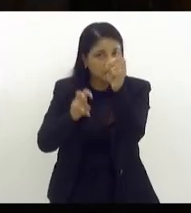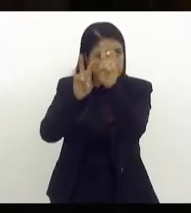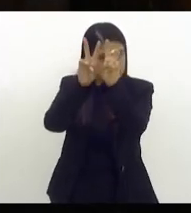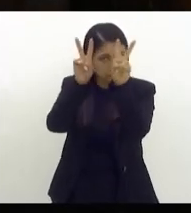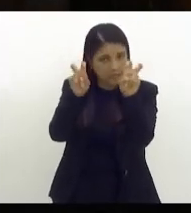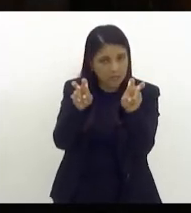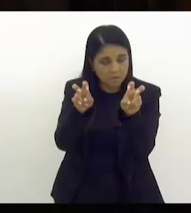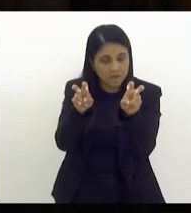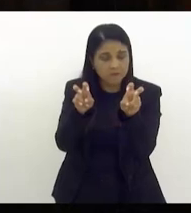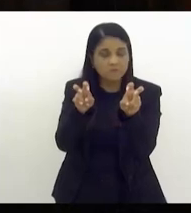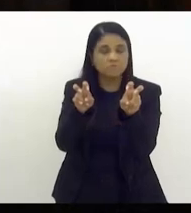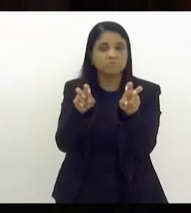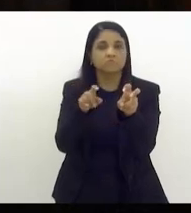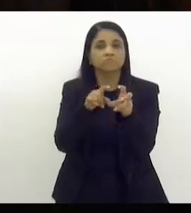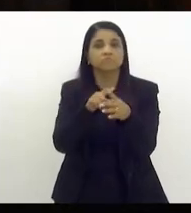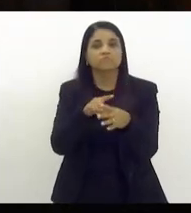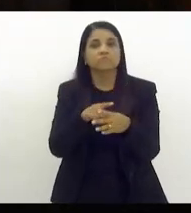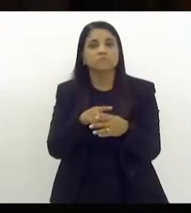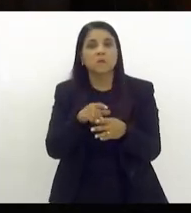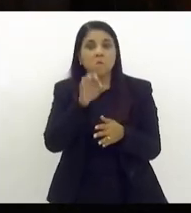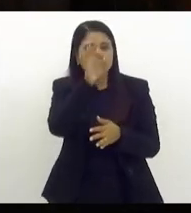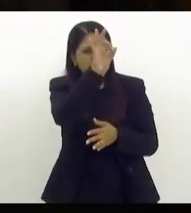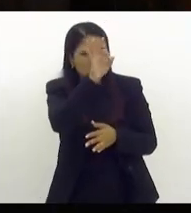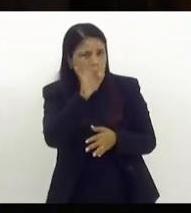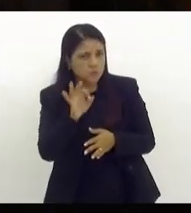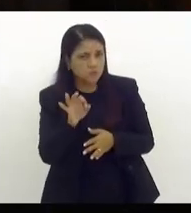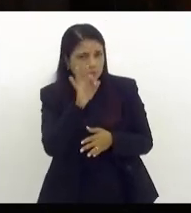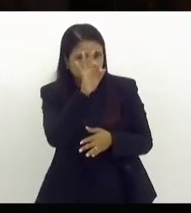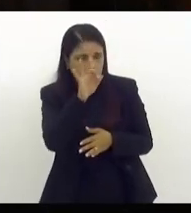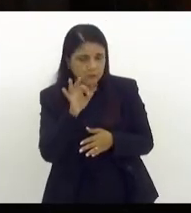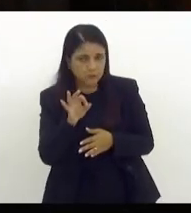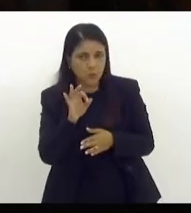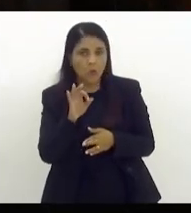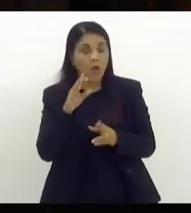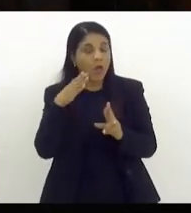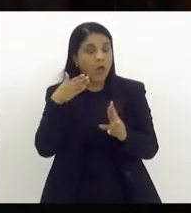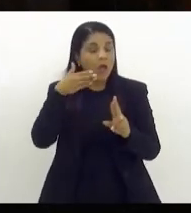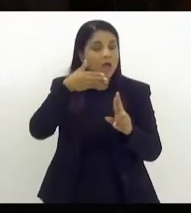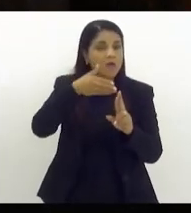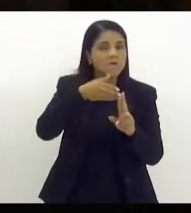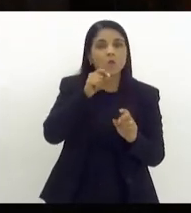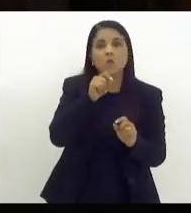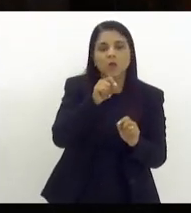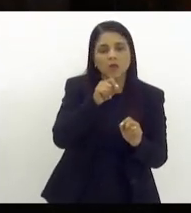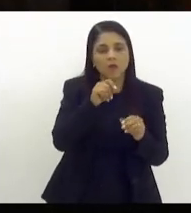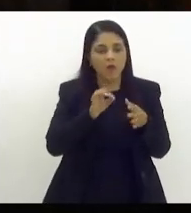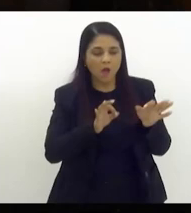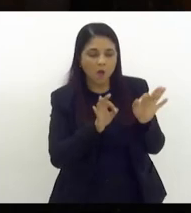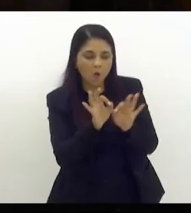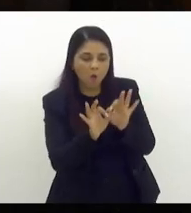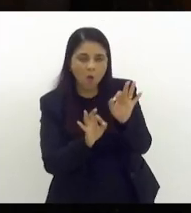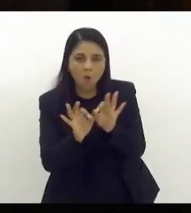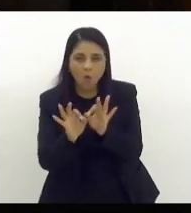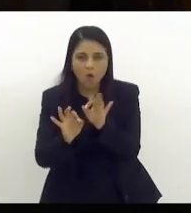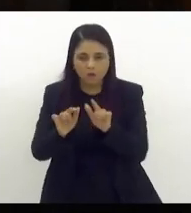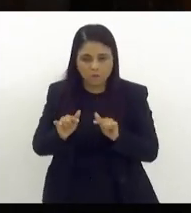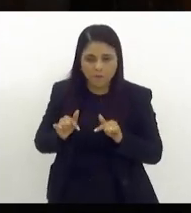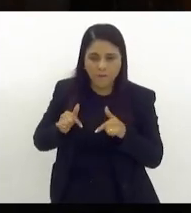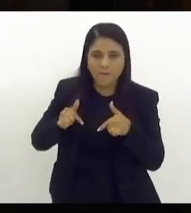um percentual grande diz respeito à organização funcional